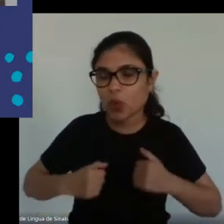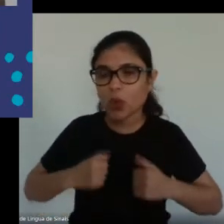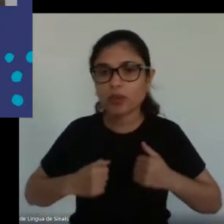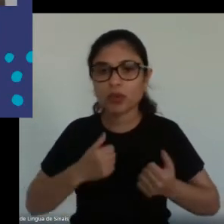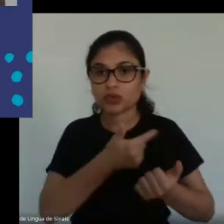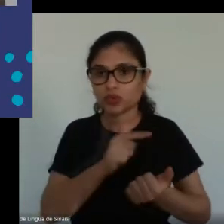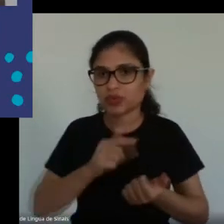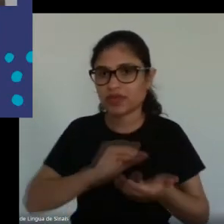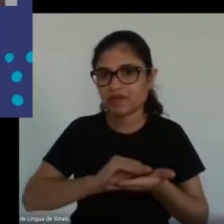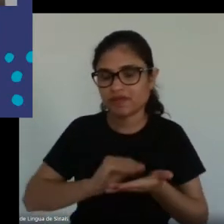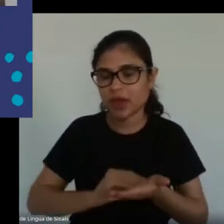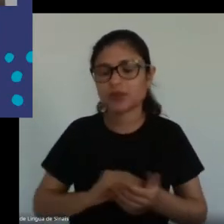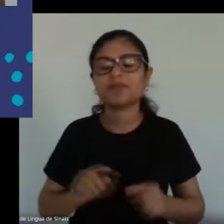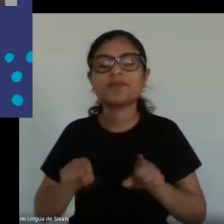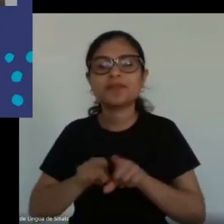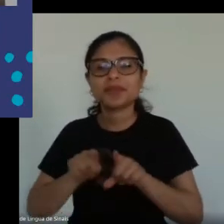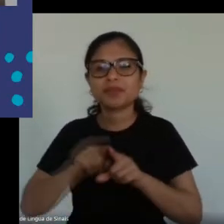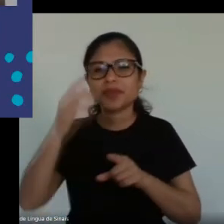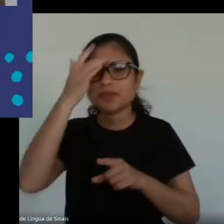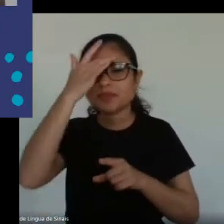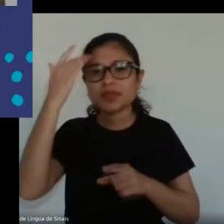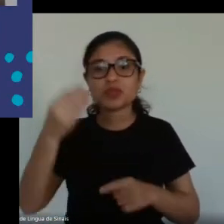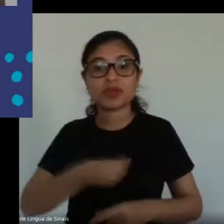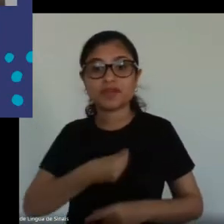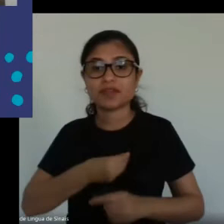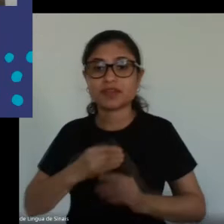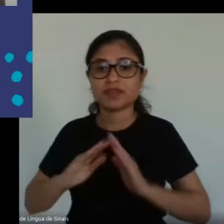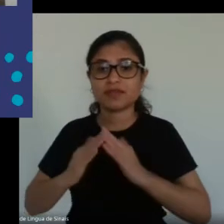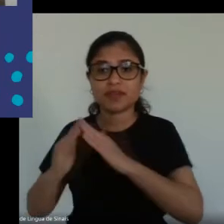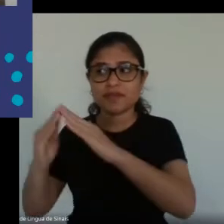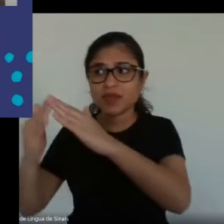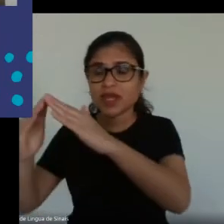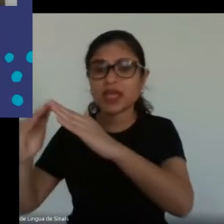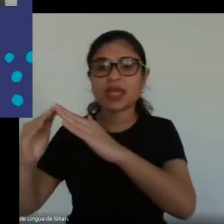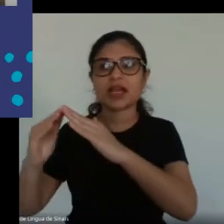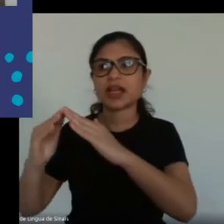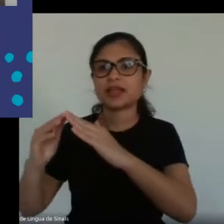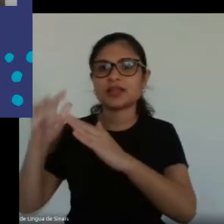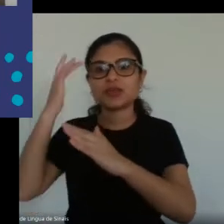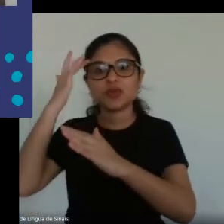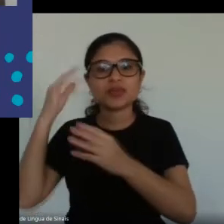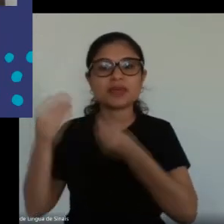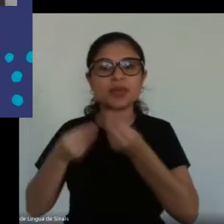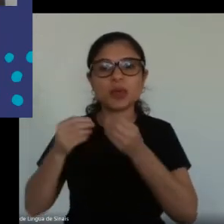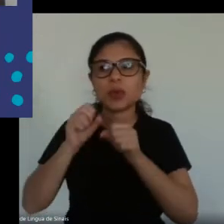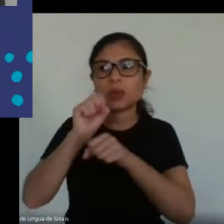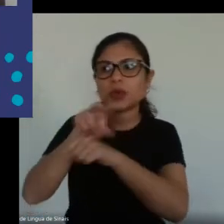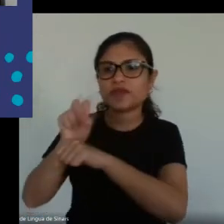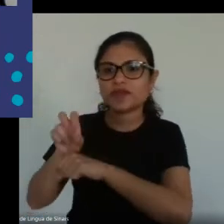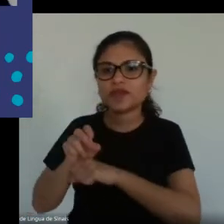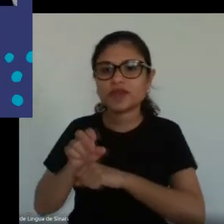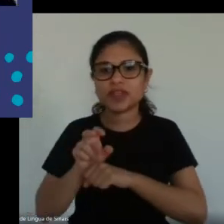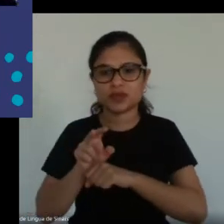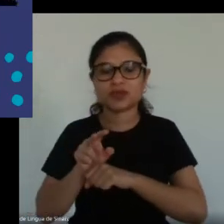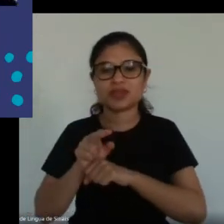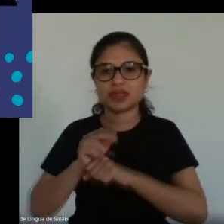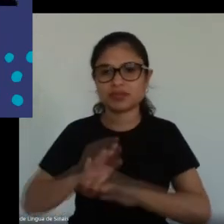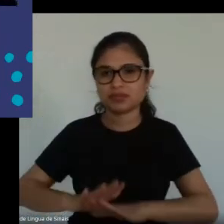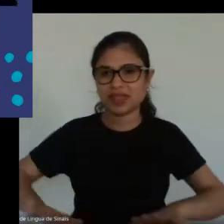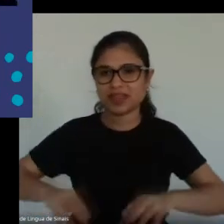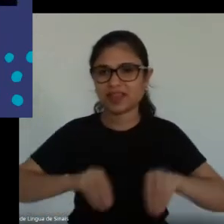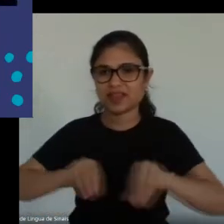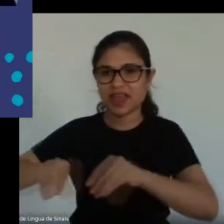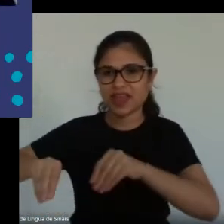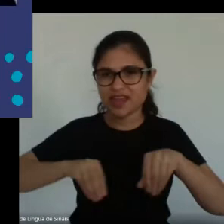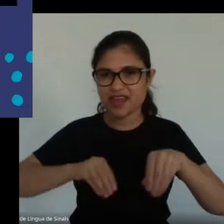as pessoas morarem em favelas de chão, onde a gente não sabia como é que o vírus se virava, né, no chão de